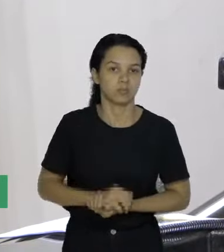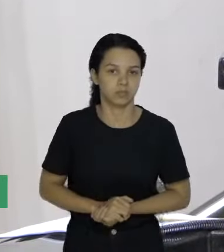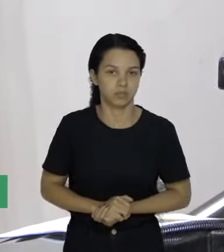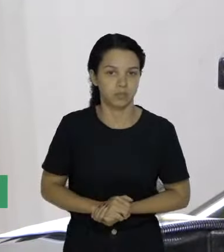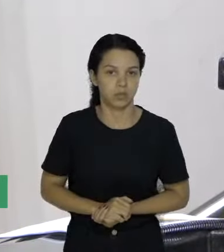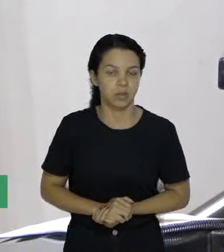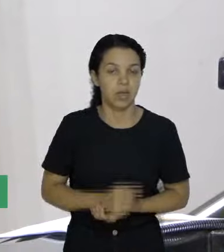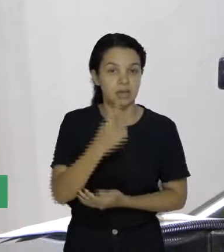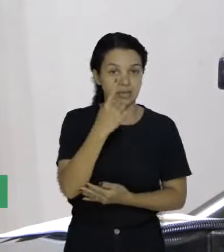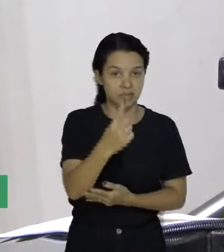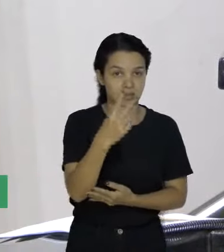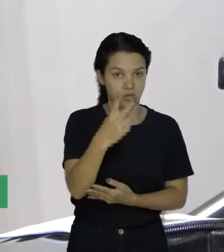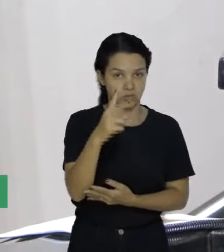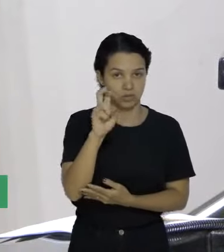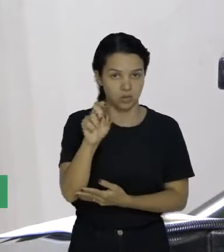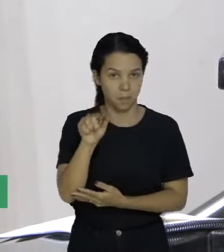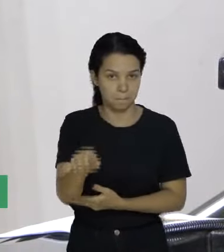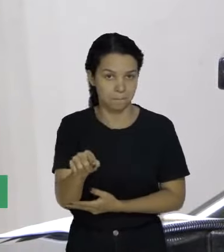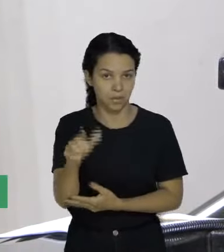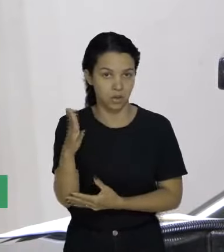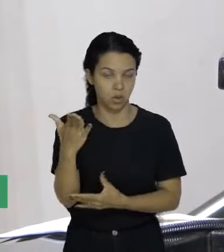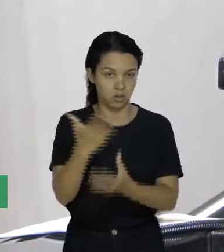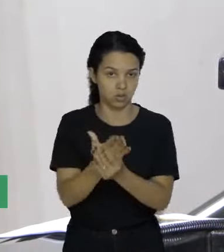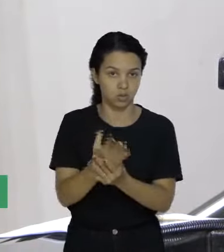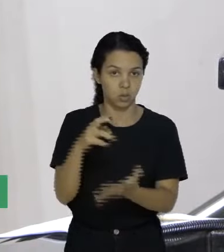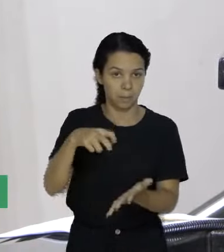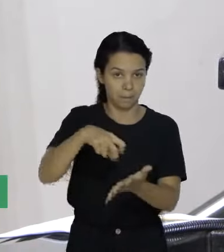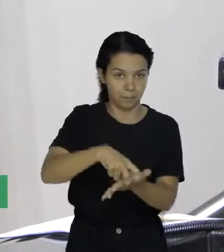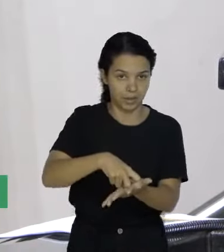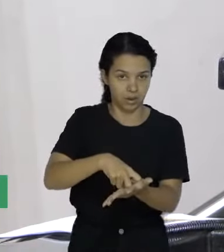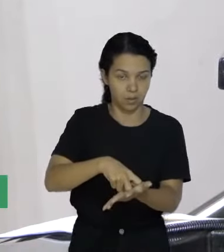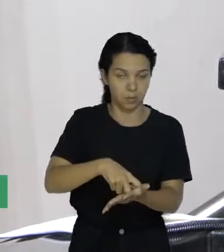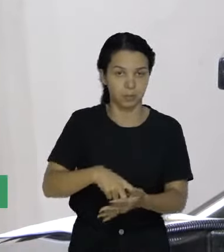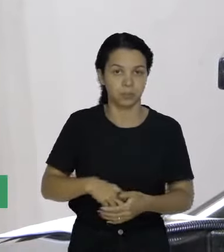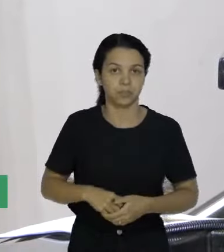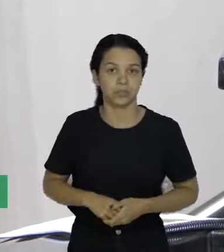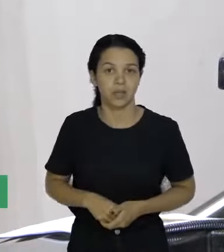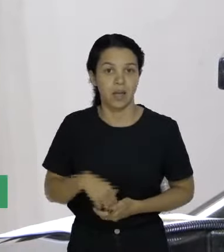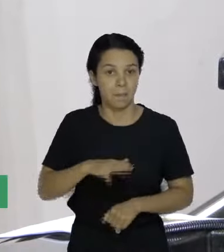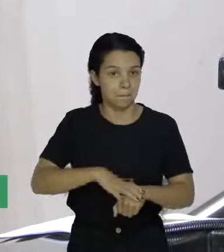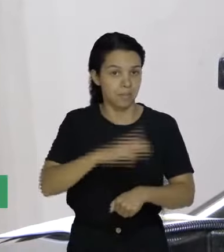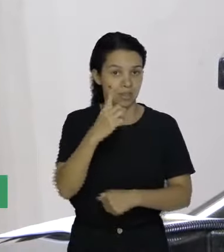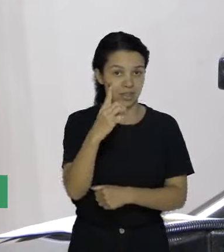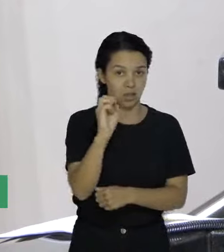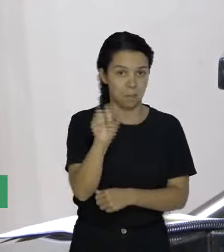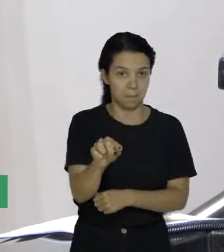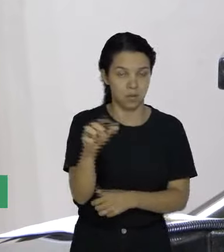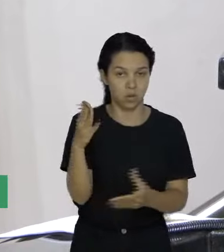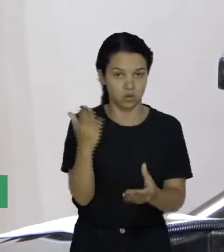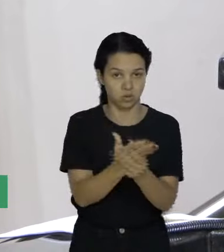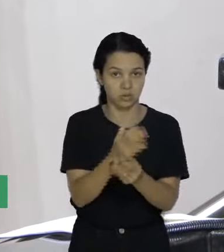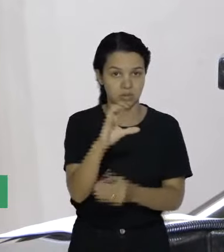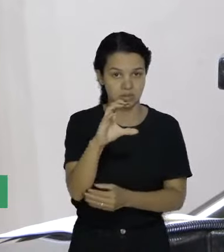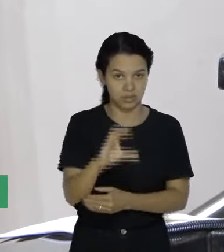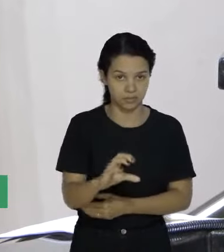125 mil ações penais comum é mais de 10 mil ações cíveis